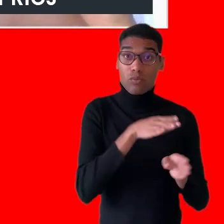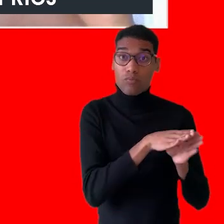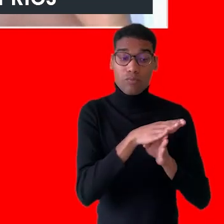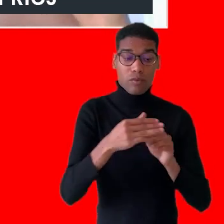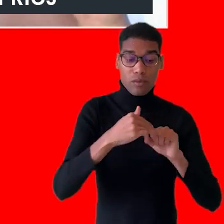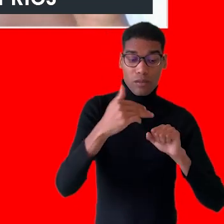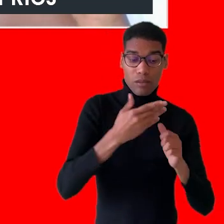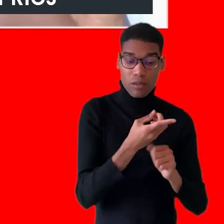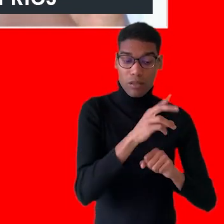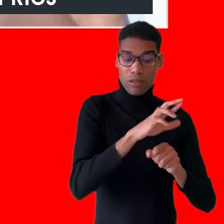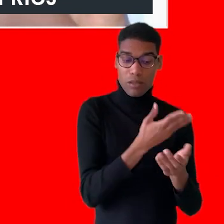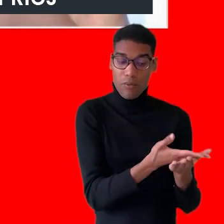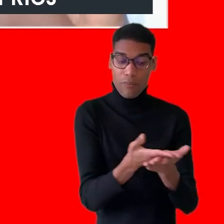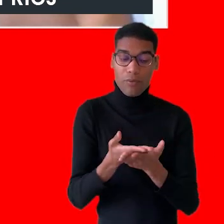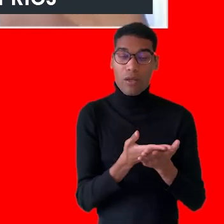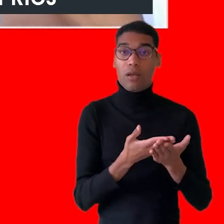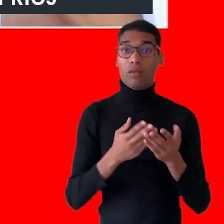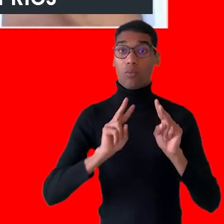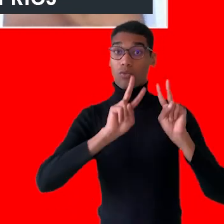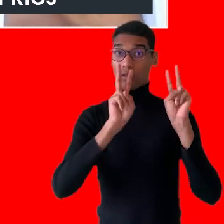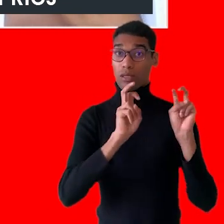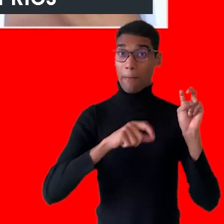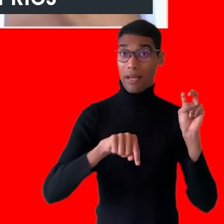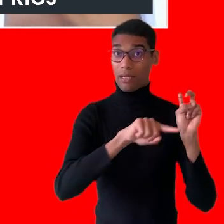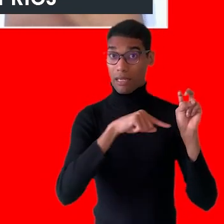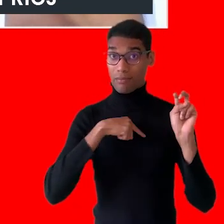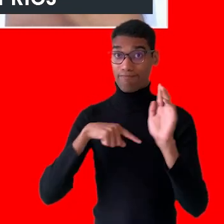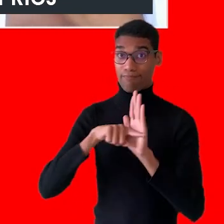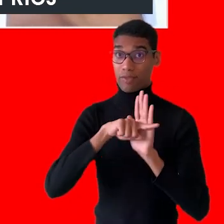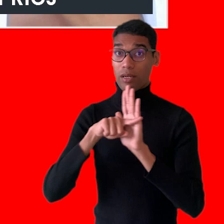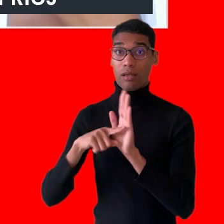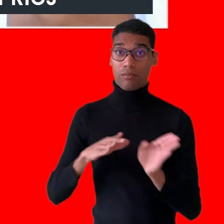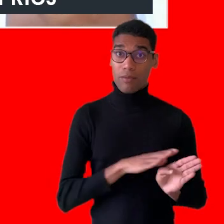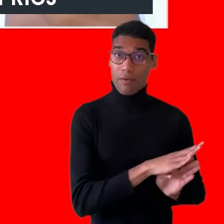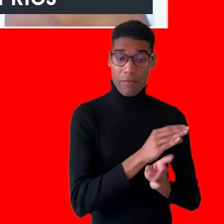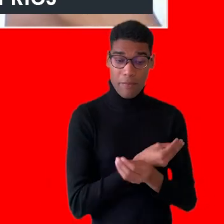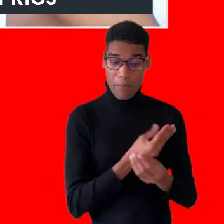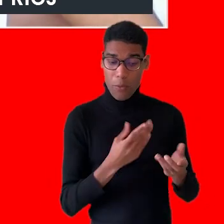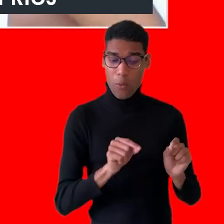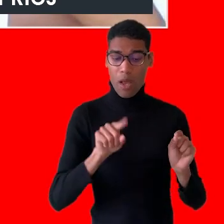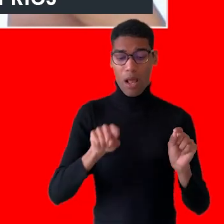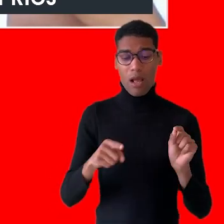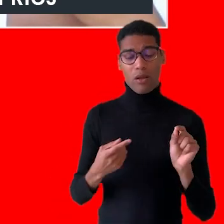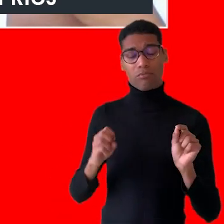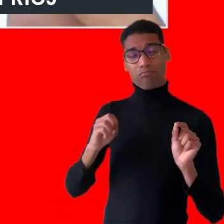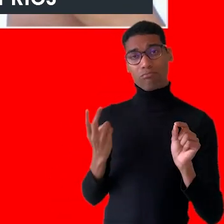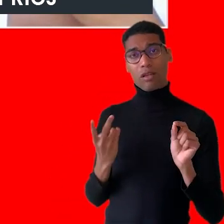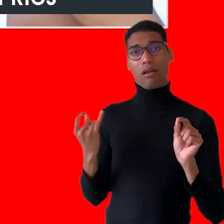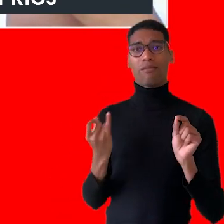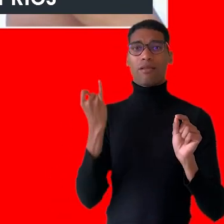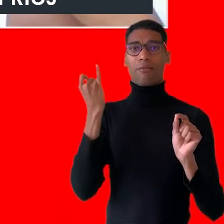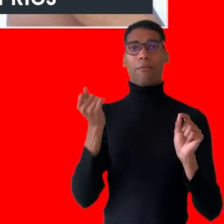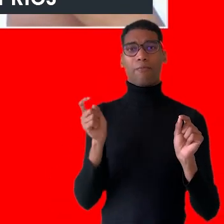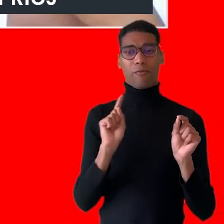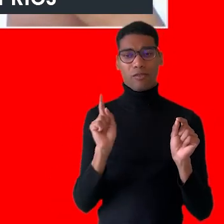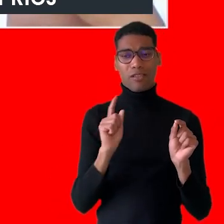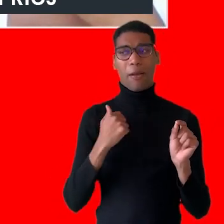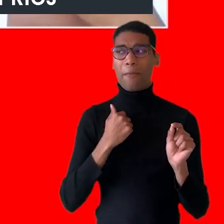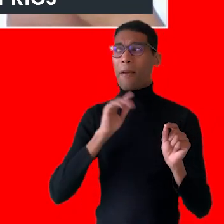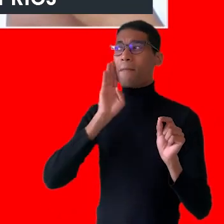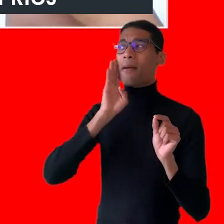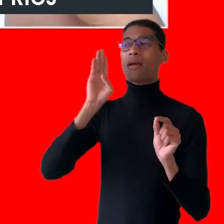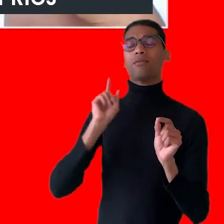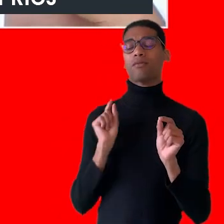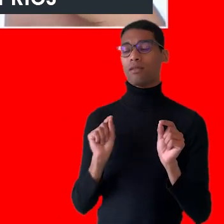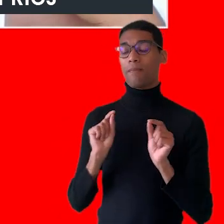orientandas, se as temáticas que eles orientam ou deixam de orientar são ou não importantes